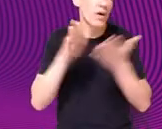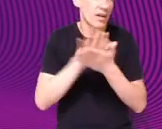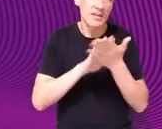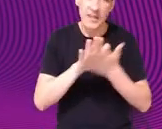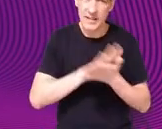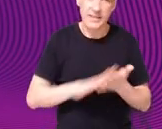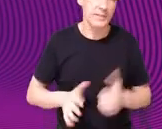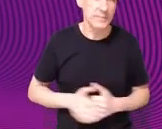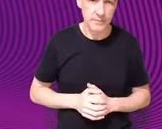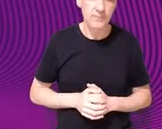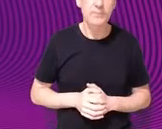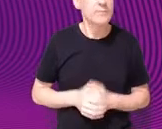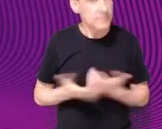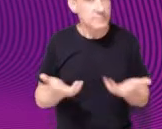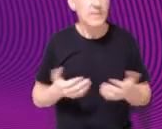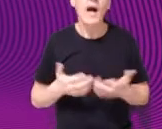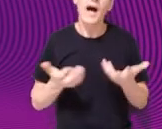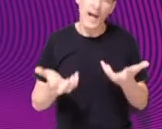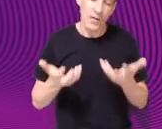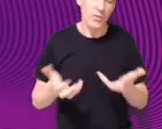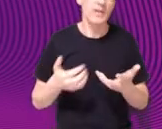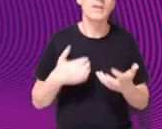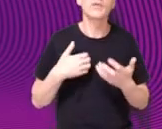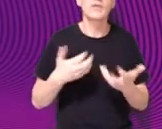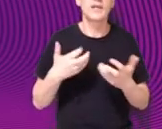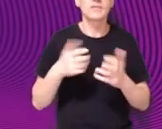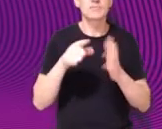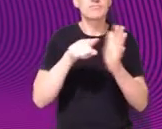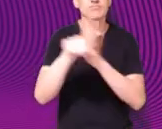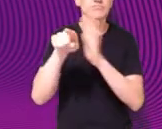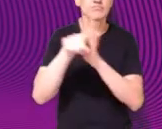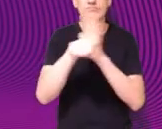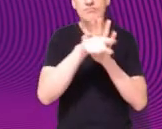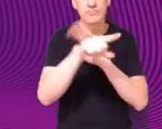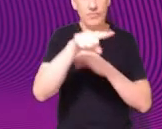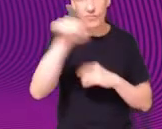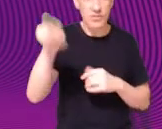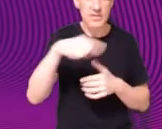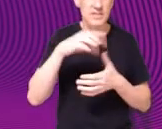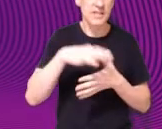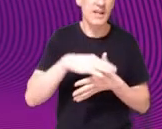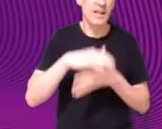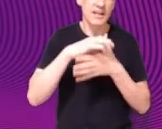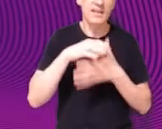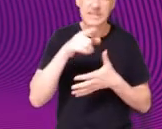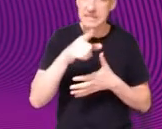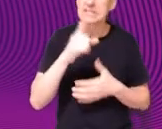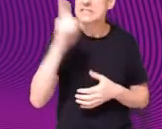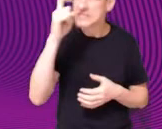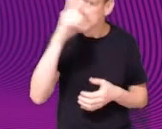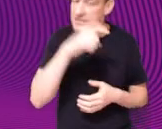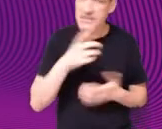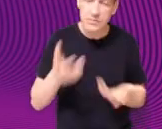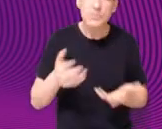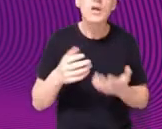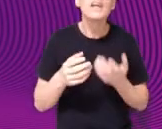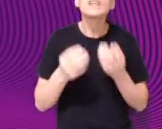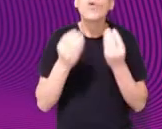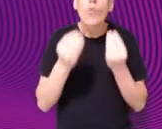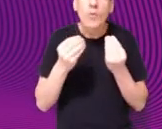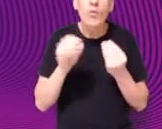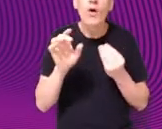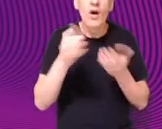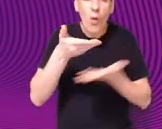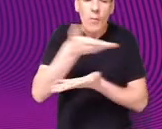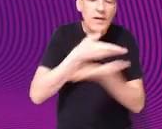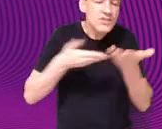gostaria de ouvir agora os nossos líderes nessa complexidade, a importância da decisão compartilhada, de